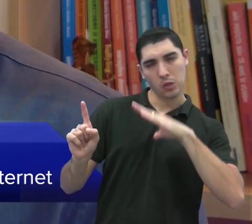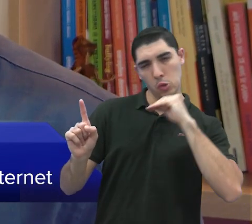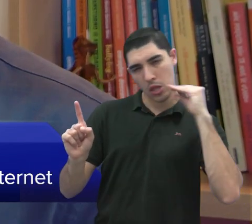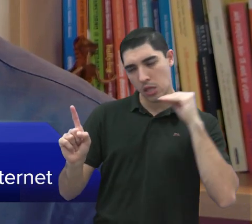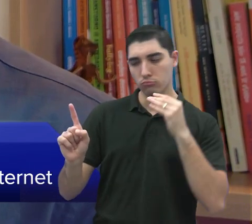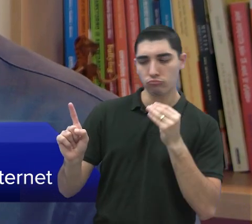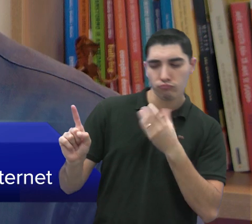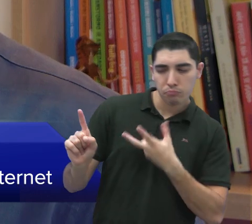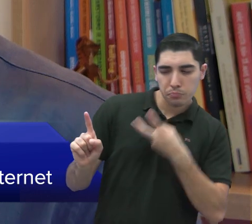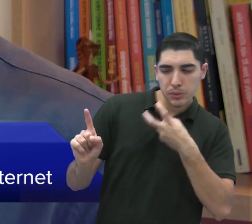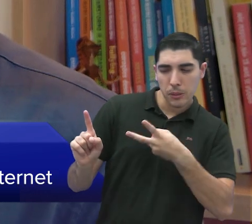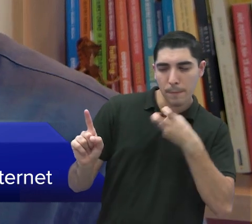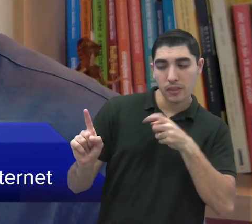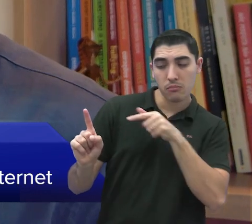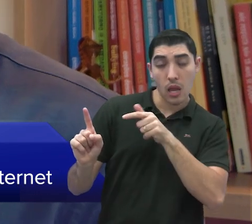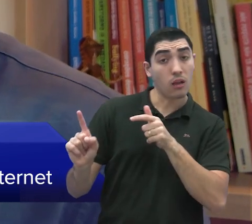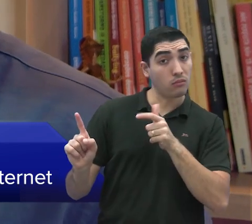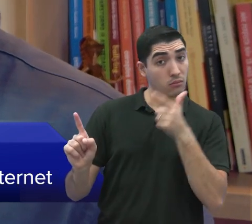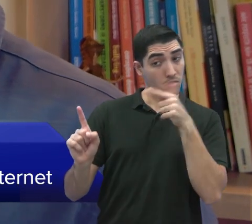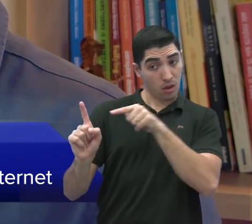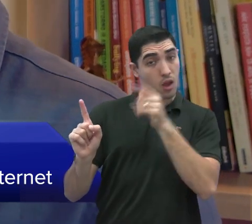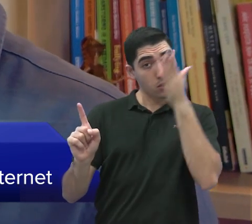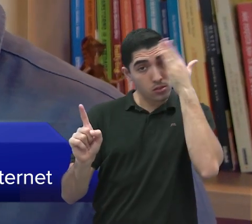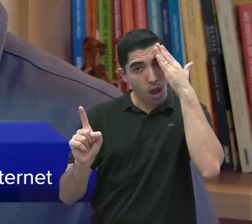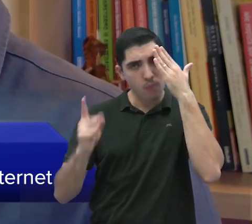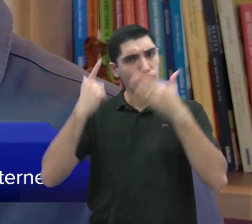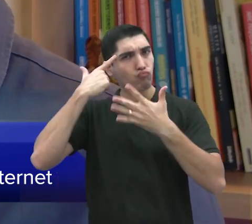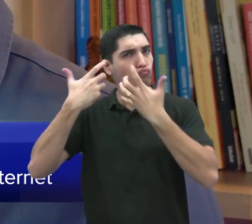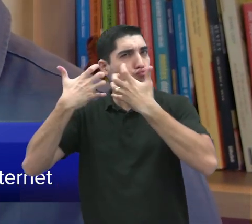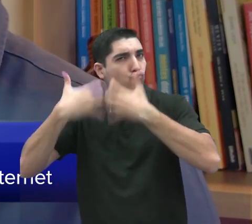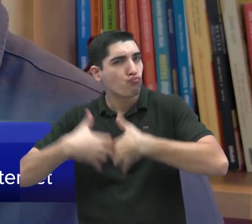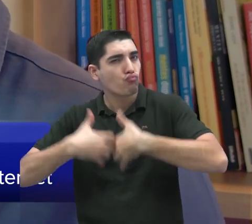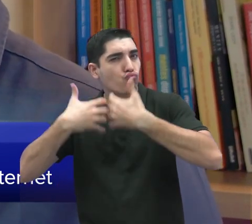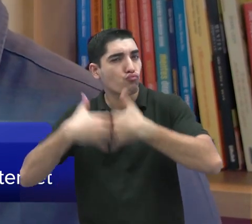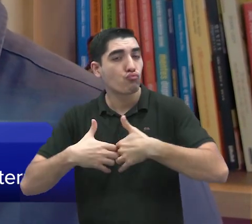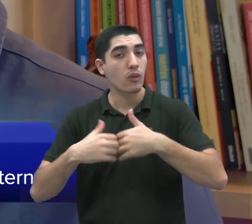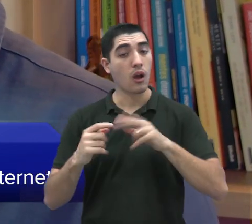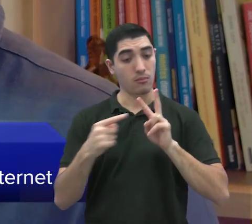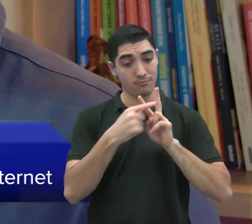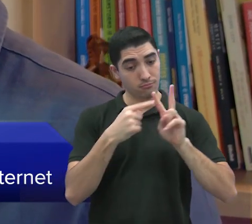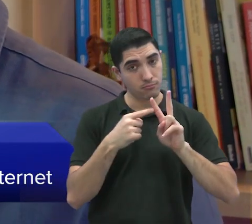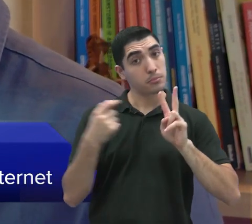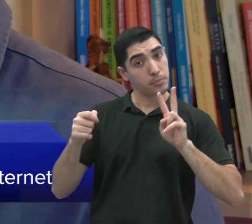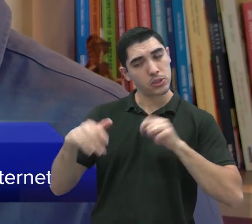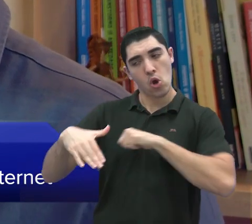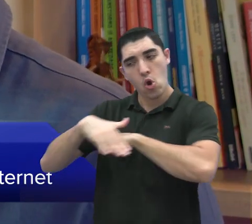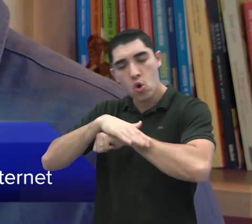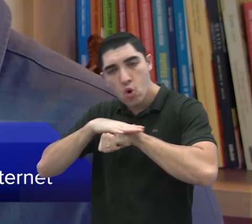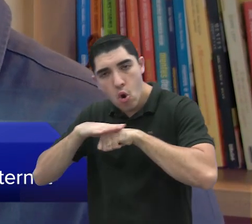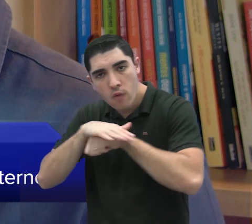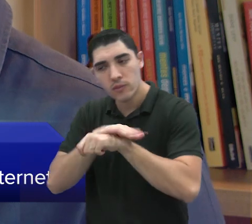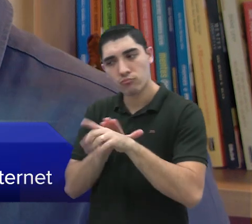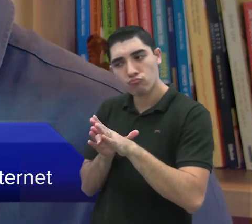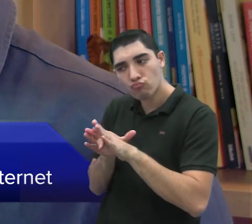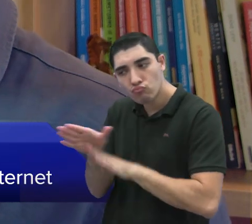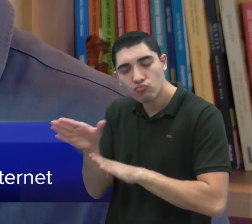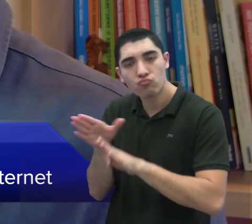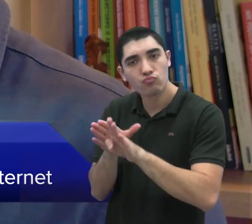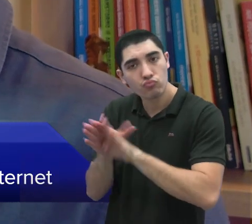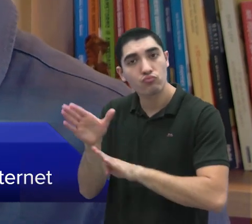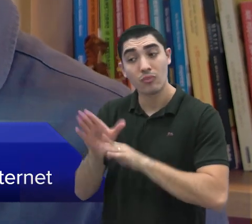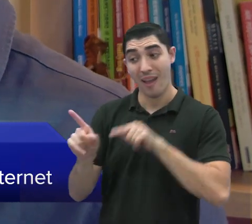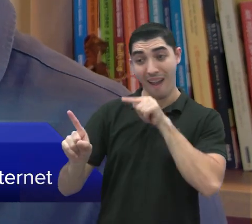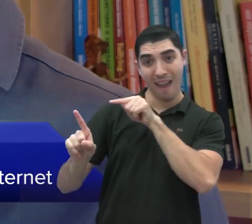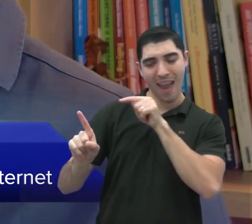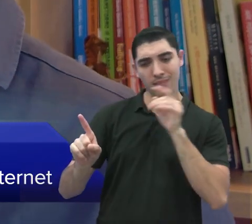do adolescente, né? Você entender que eles conseguem refletir sobre as coisas que estão cercando eles naquele momento e que